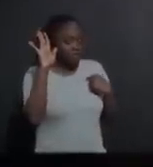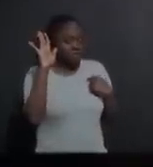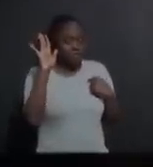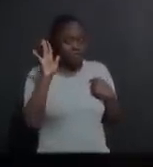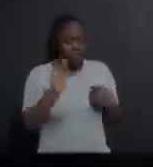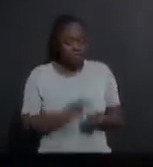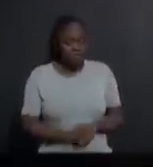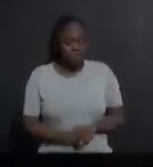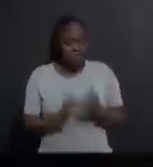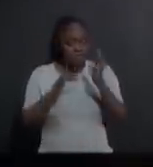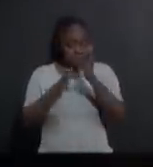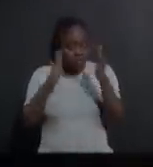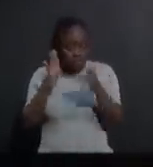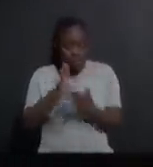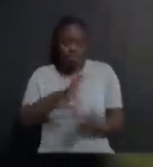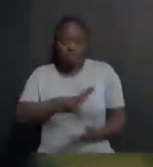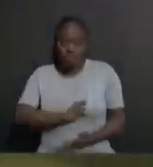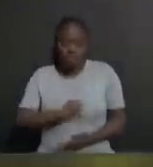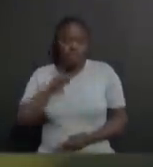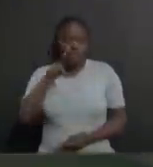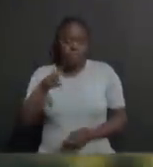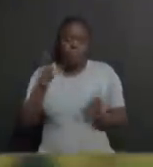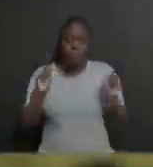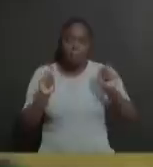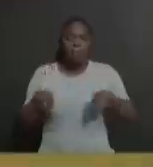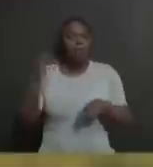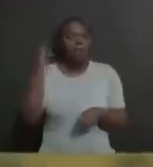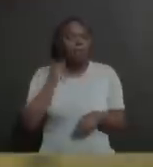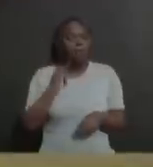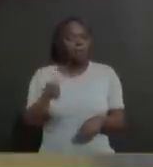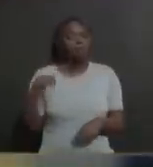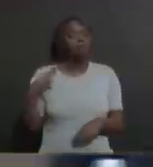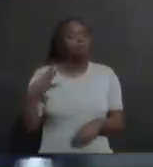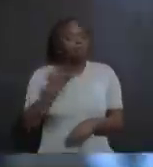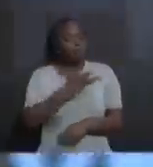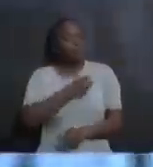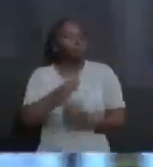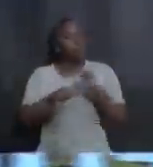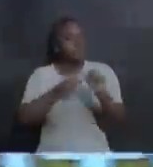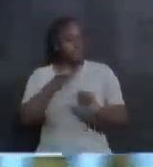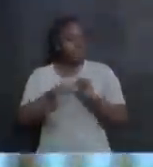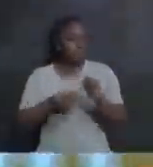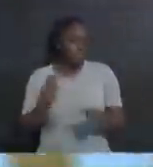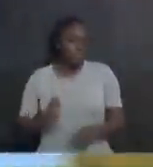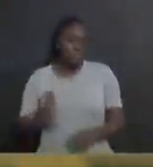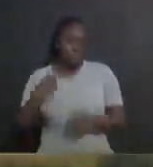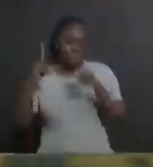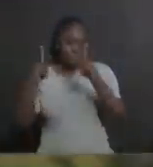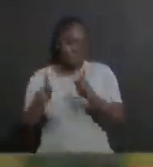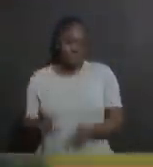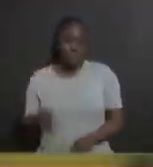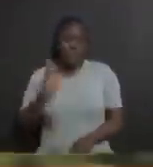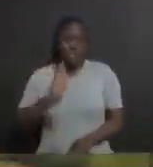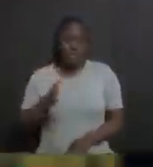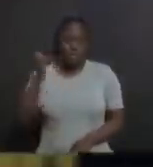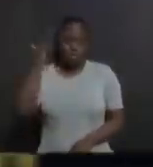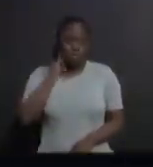Um Jesus te amo pode ser uma profecia que salva a vida de alguém, que transforma a vida de alguém. Eu já recebi profecia de uma